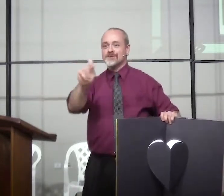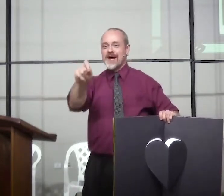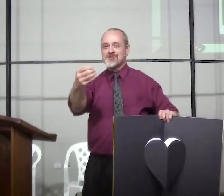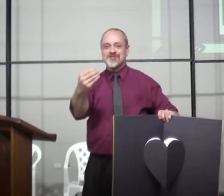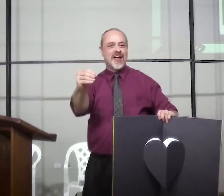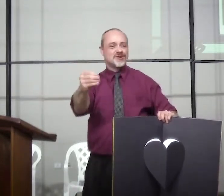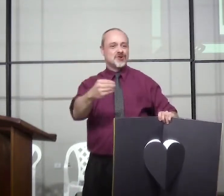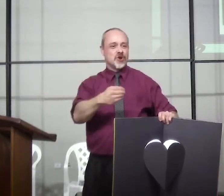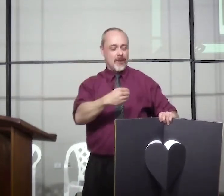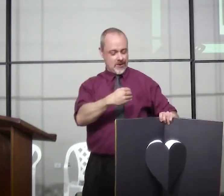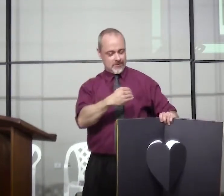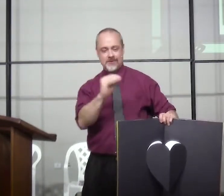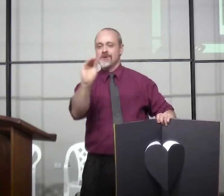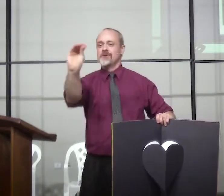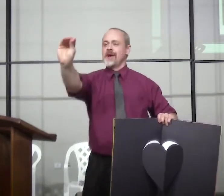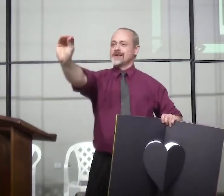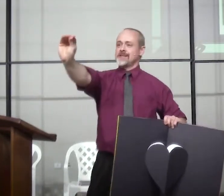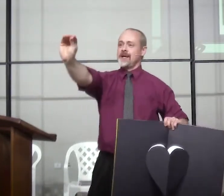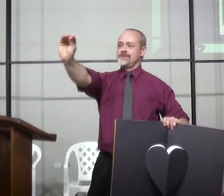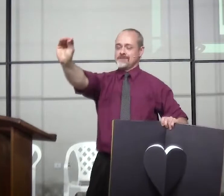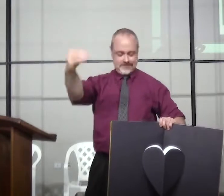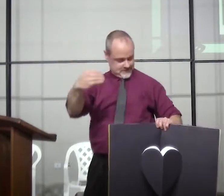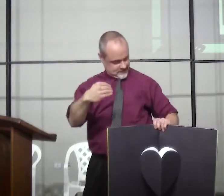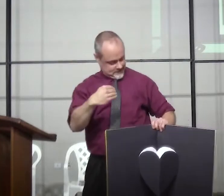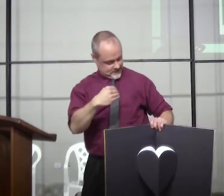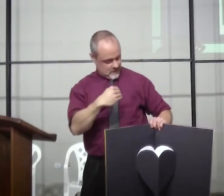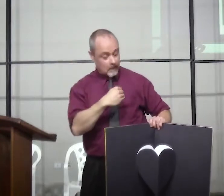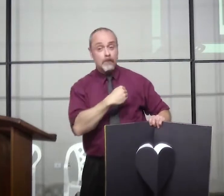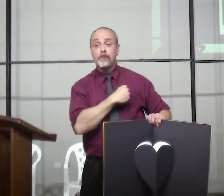Pecado. Faça um sinal junto comigo. Assim?